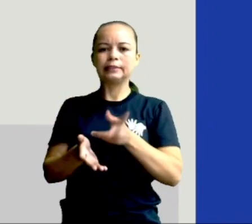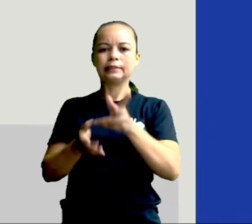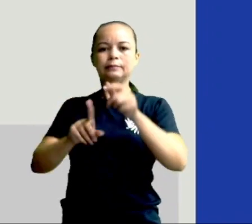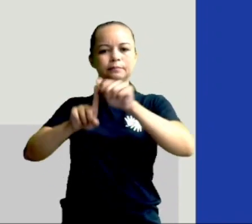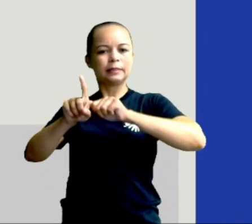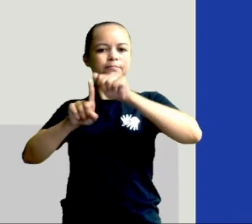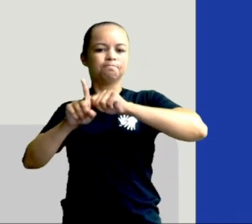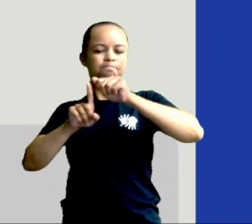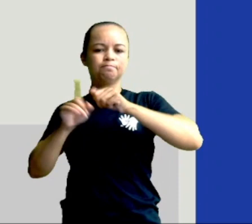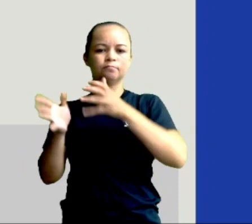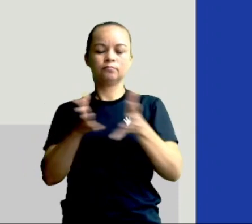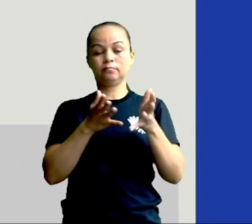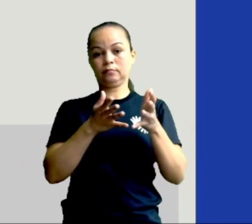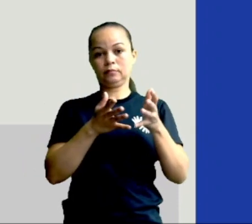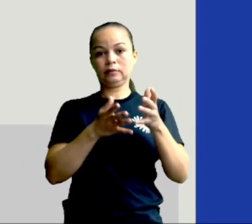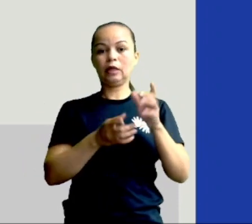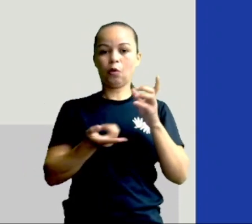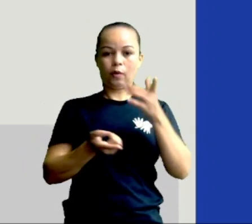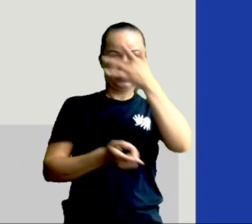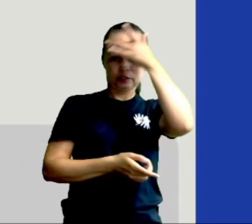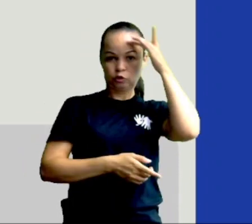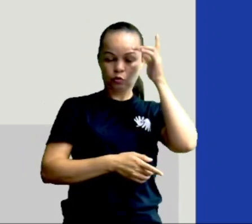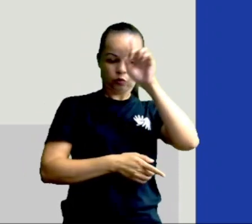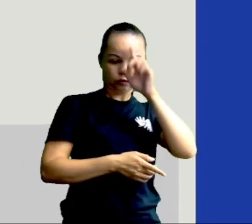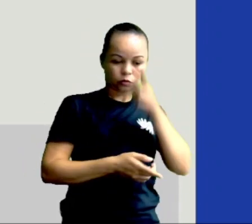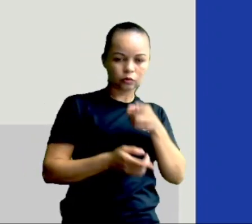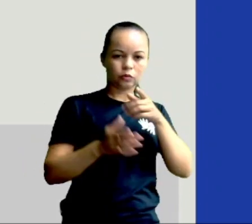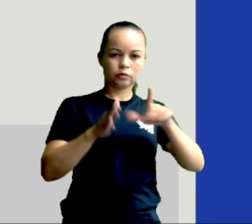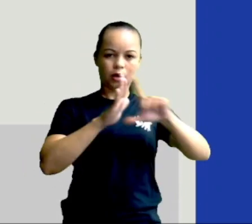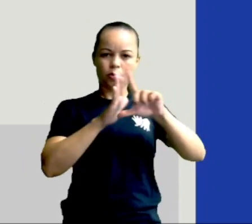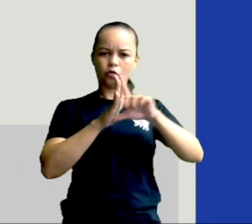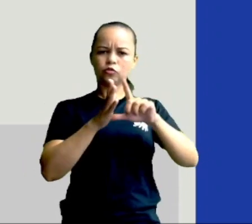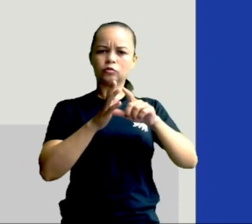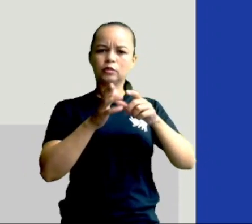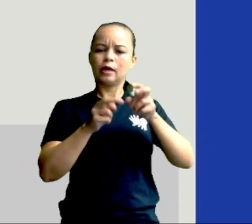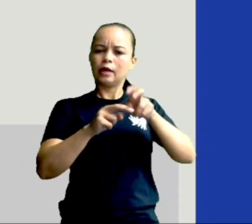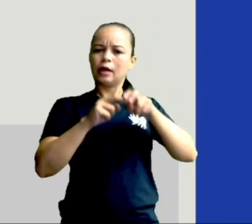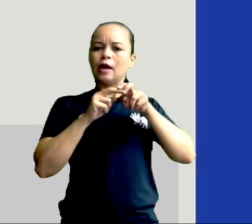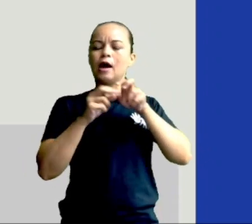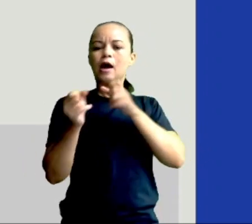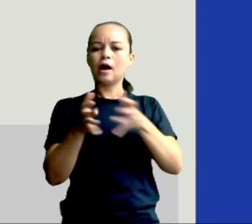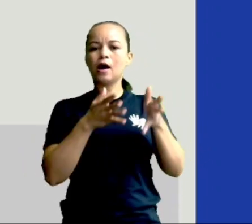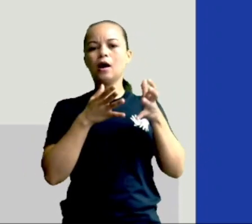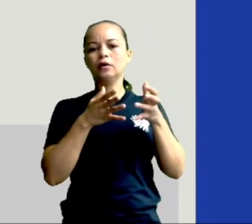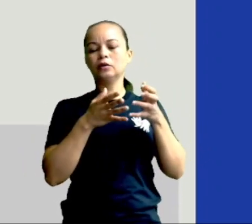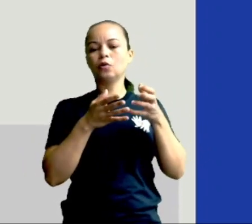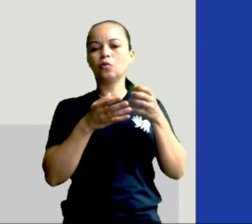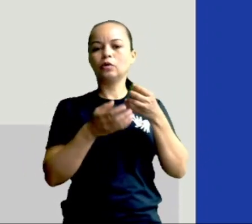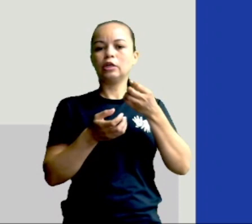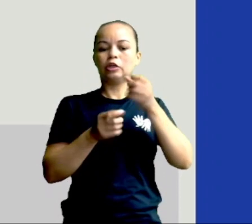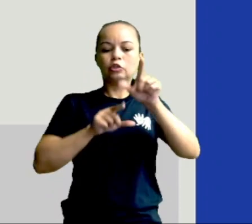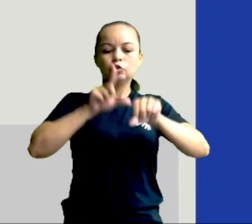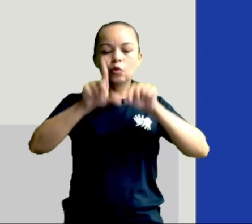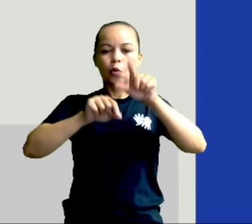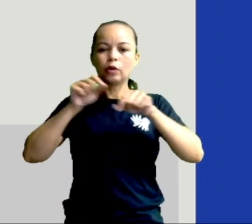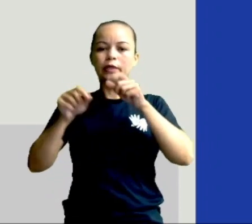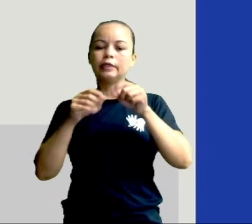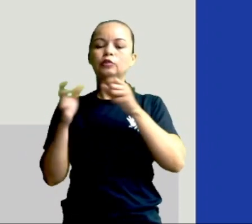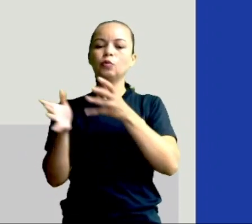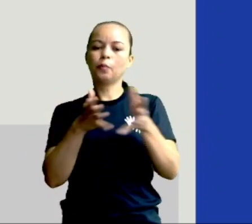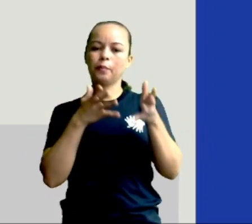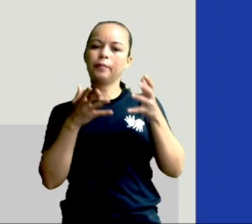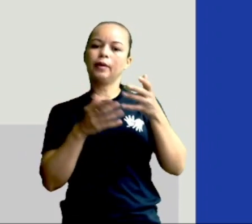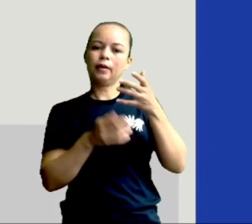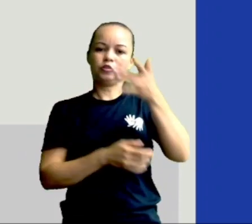seus clientes, o dono da loja decidiu anotar o tamanho escolhido pelos 35 primeiros clientes em